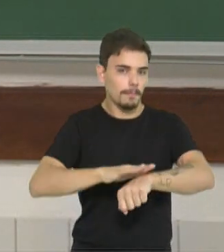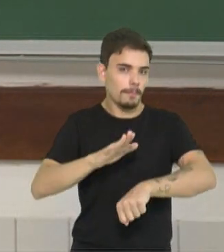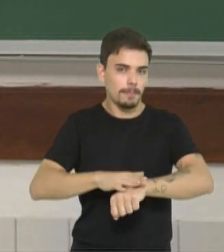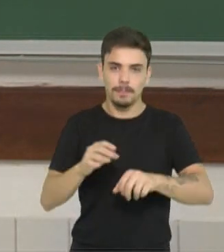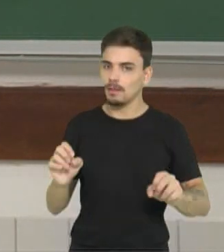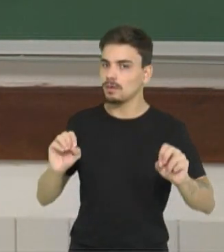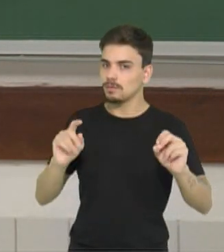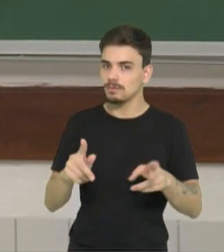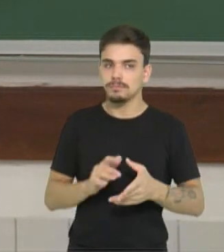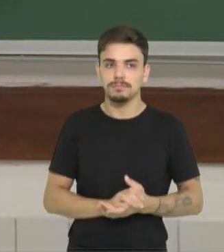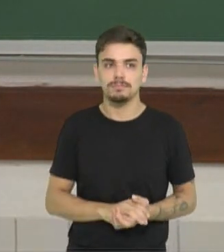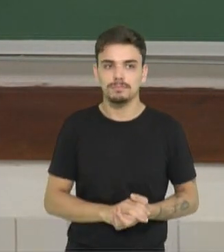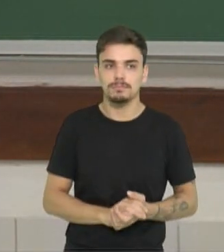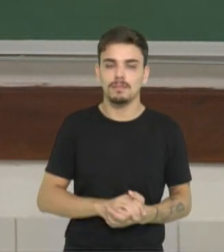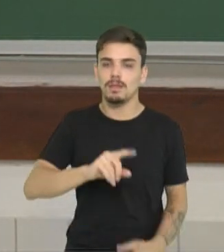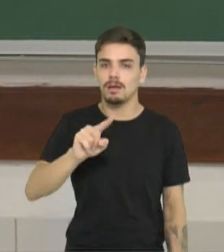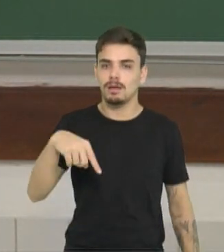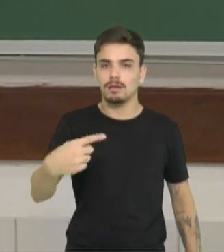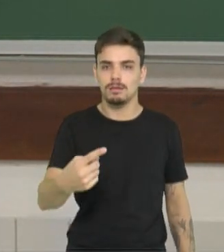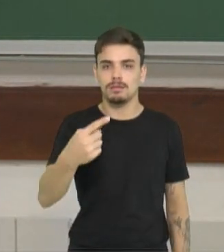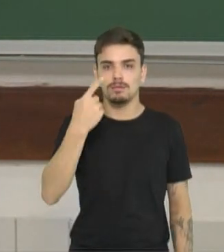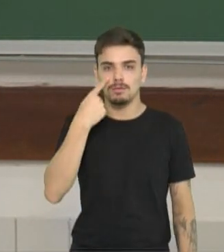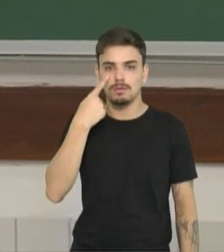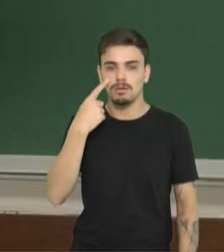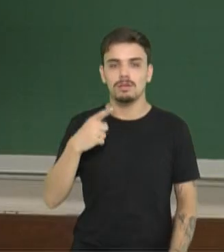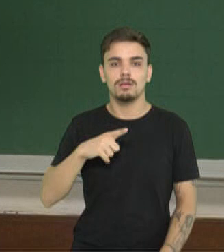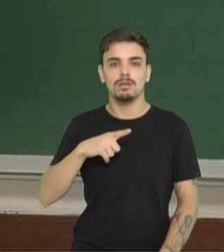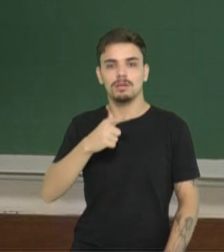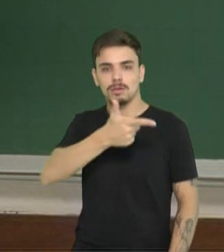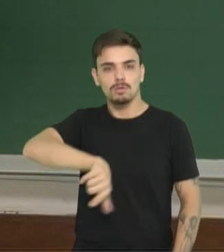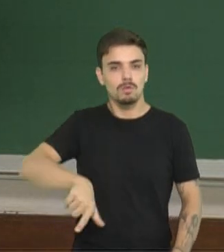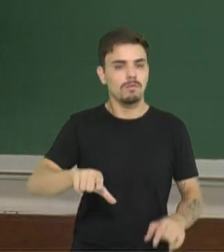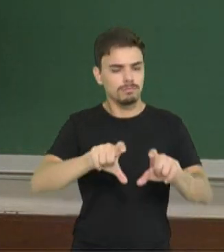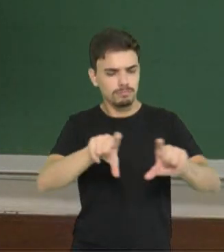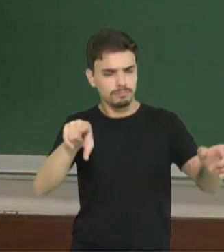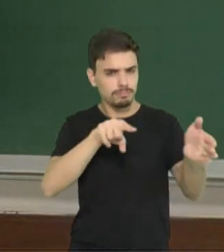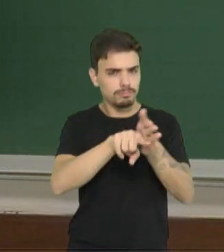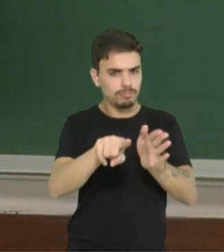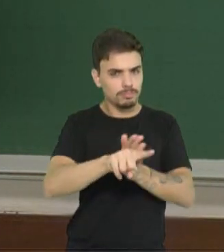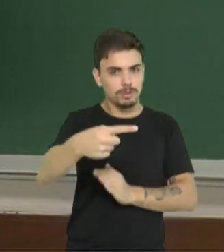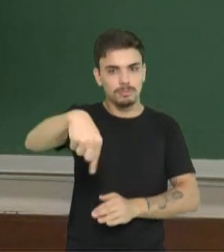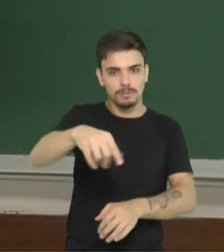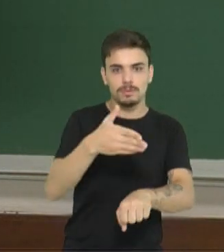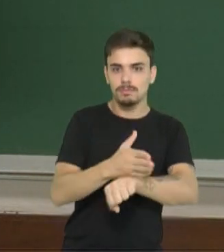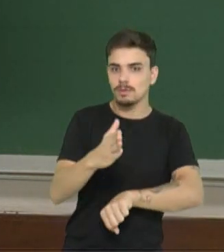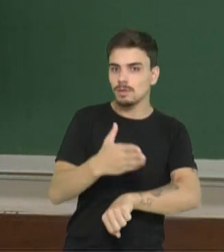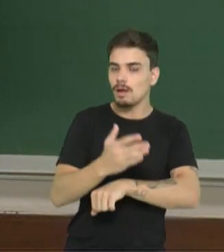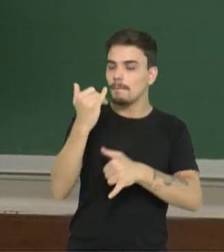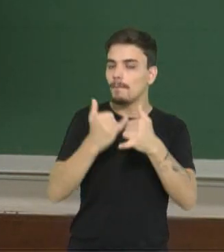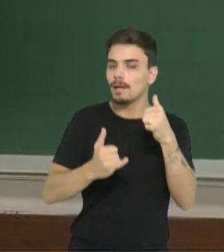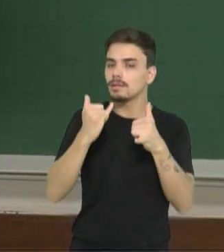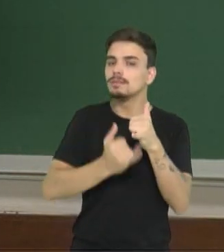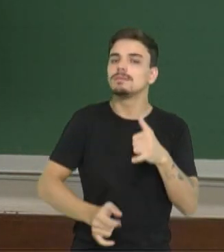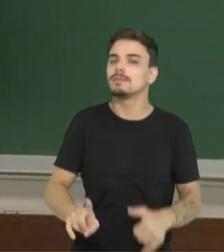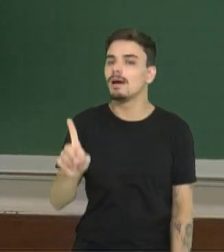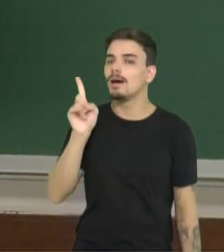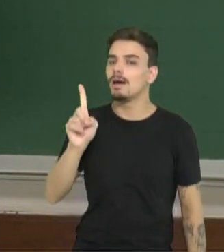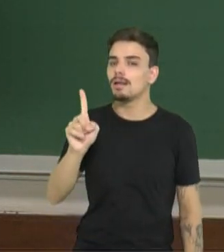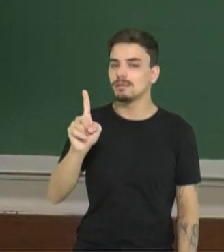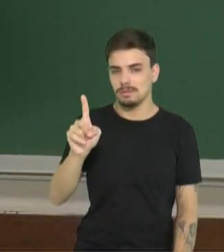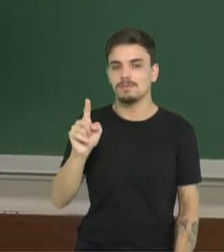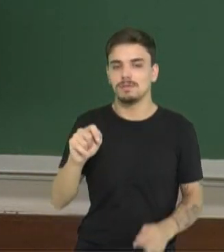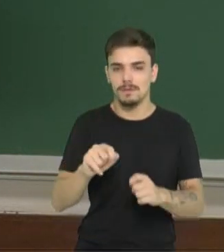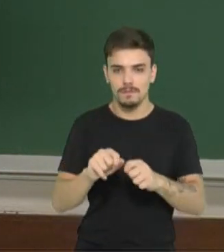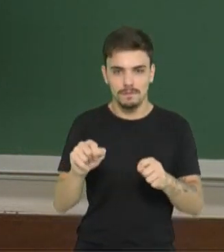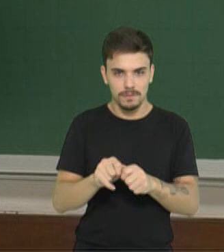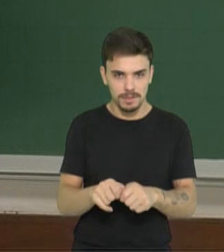ok? Seguindo aqui, então, mais uma questão para você praticar, tá? Muito parecida com essa que você acabou de fazer aí,